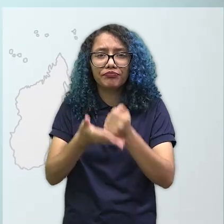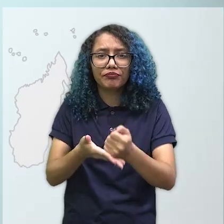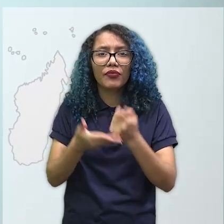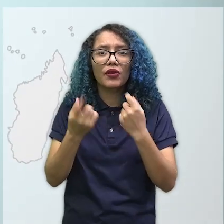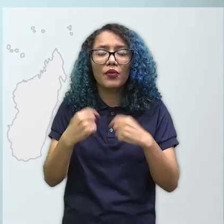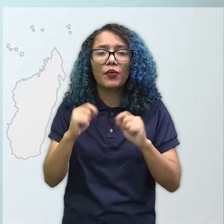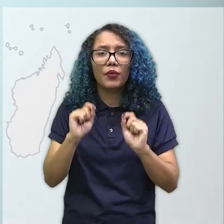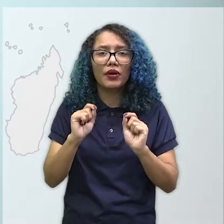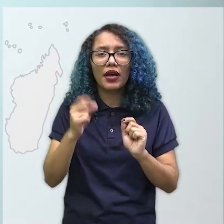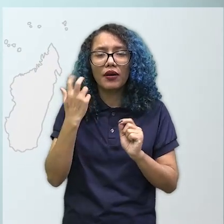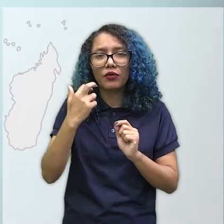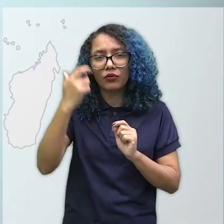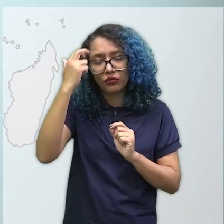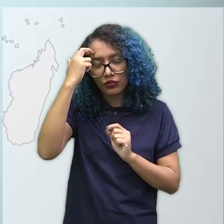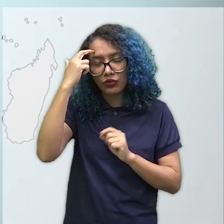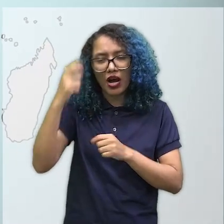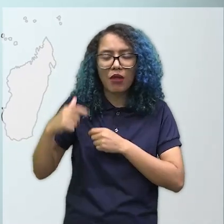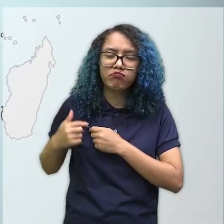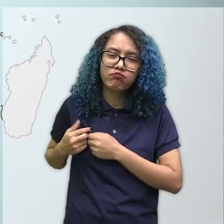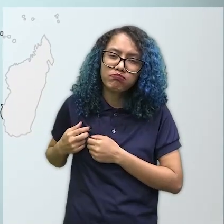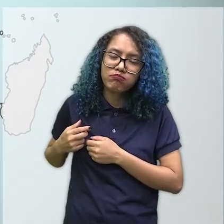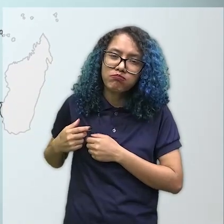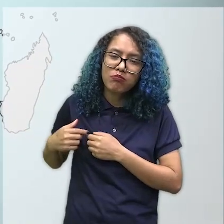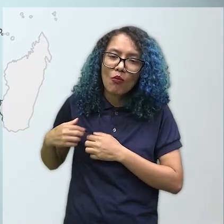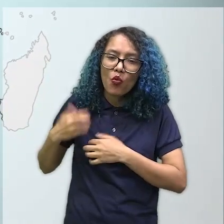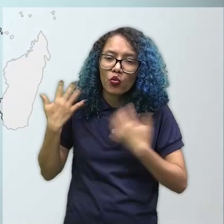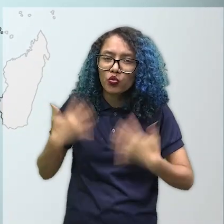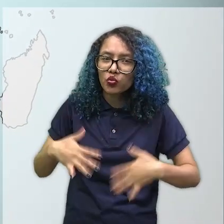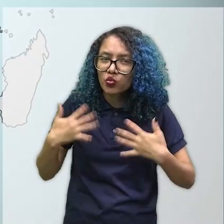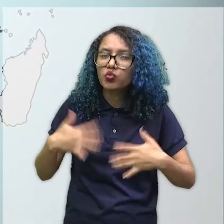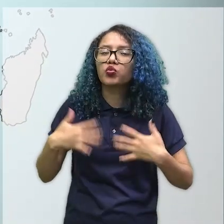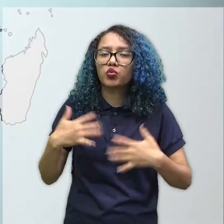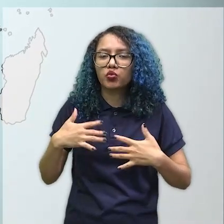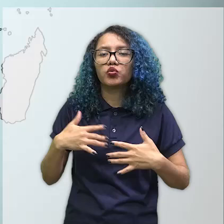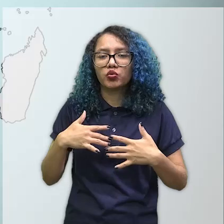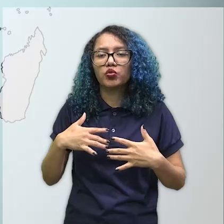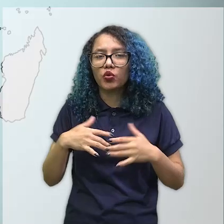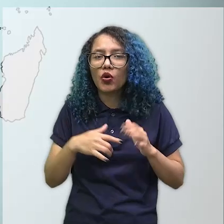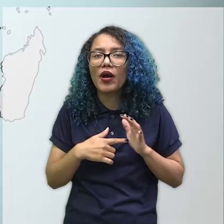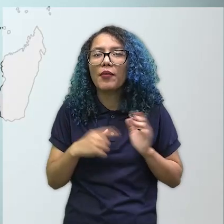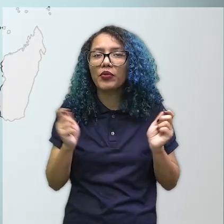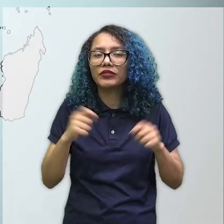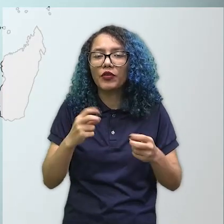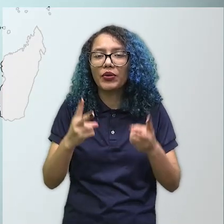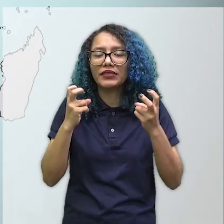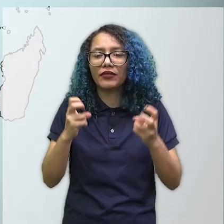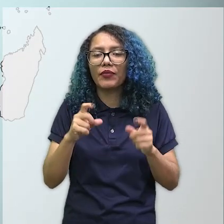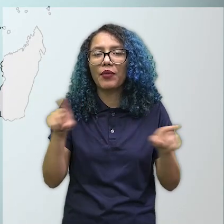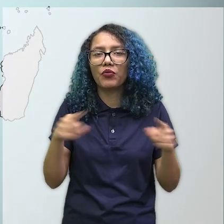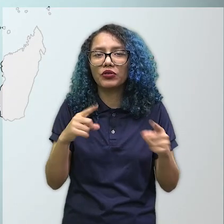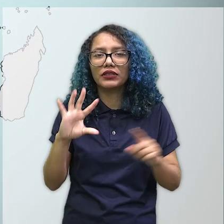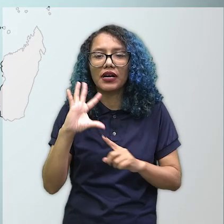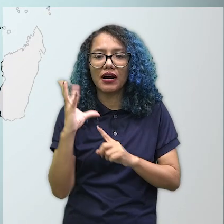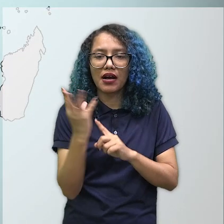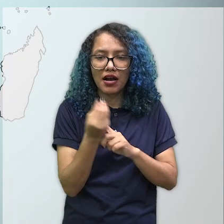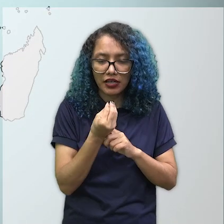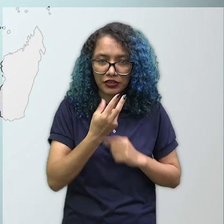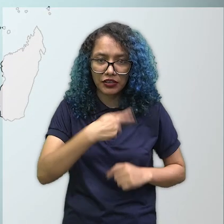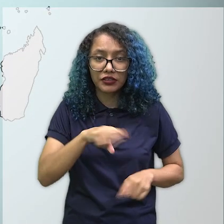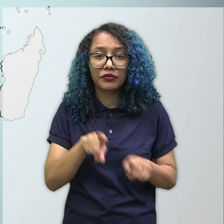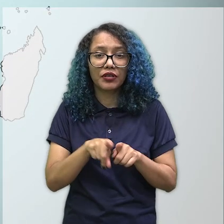cultural do continente, trazendo consigo uma herança única que se manifesta em sua música, arte, religião e modos de